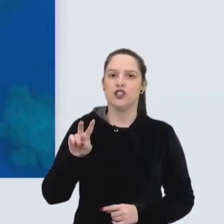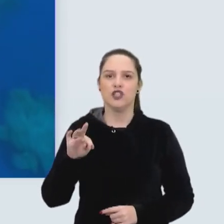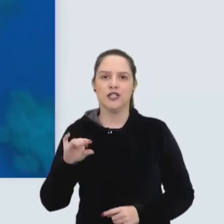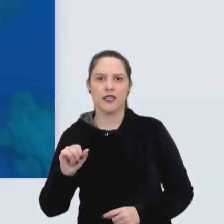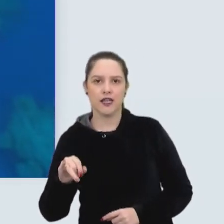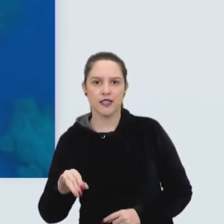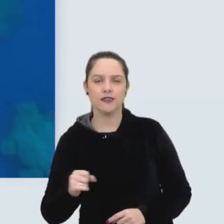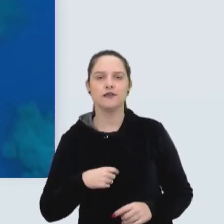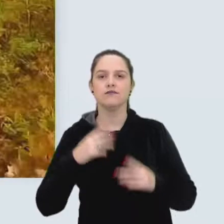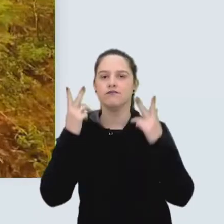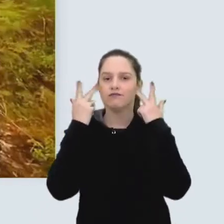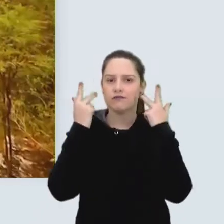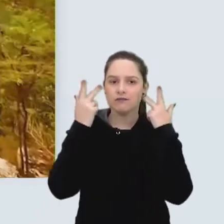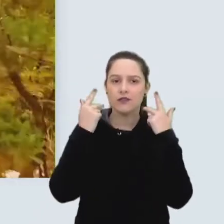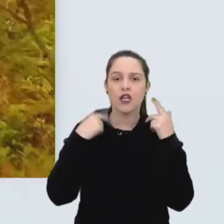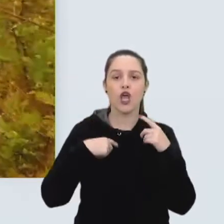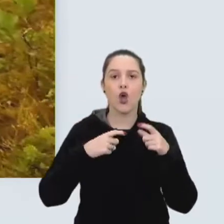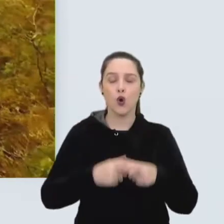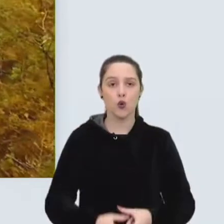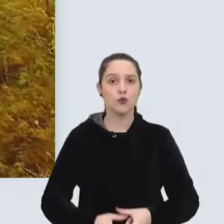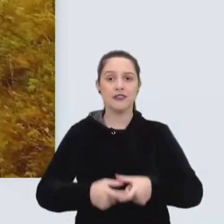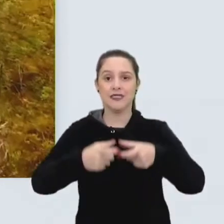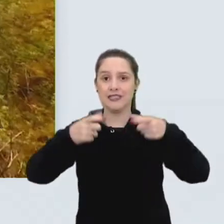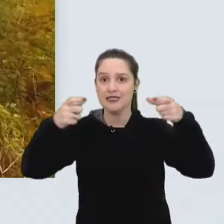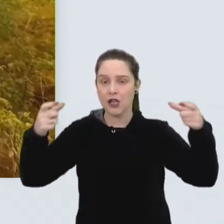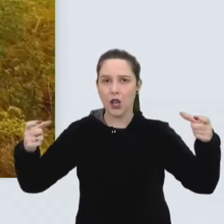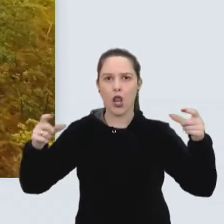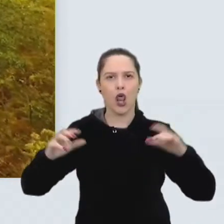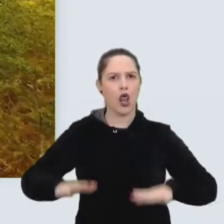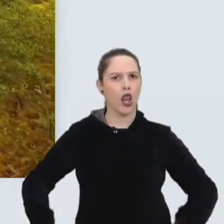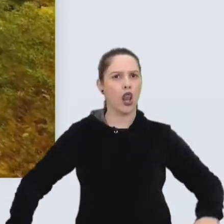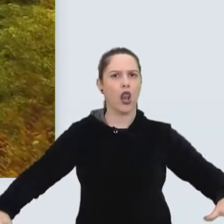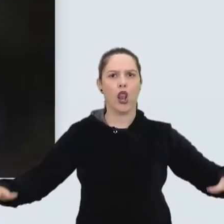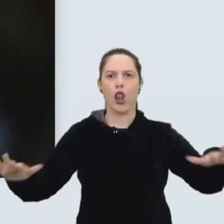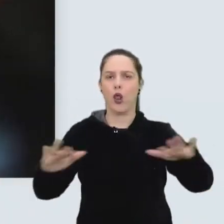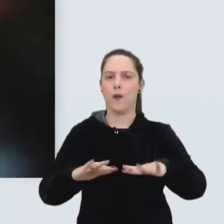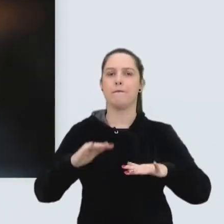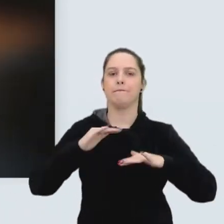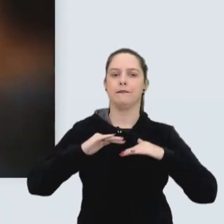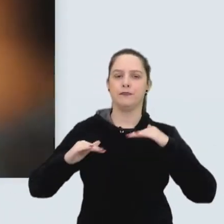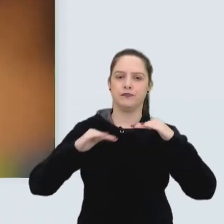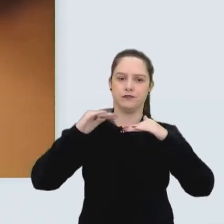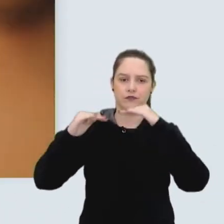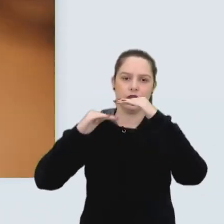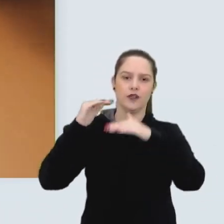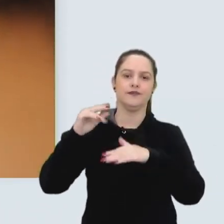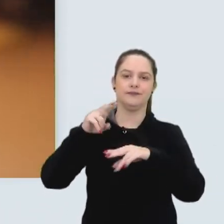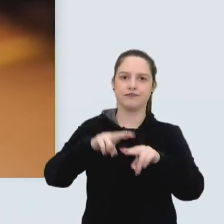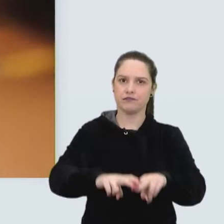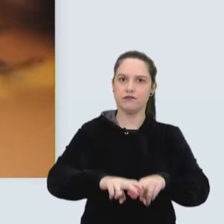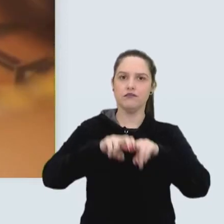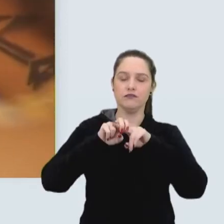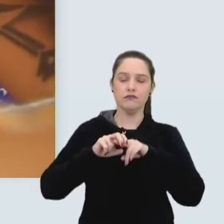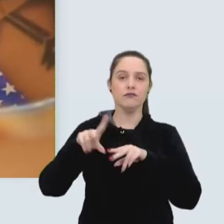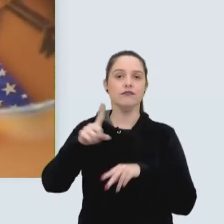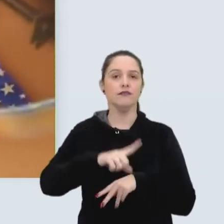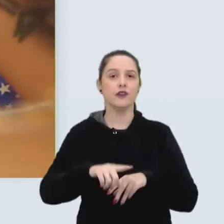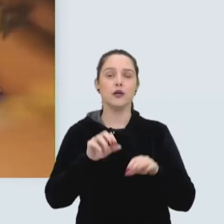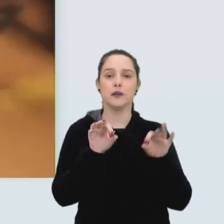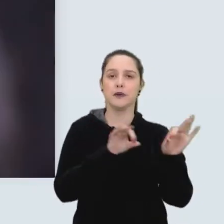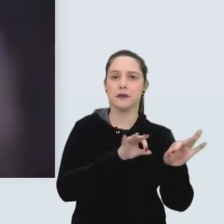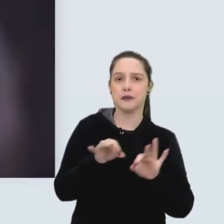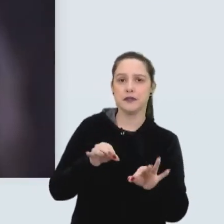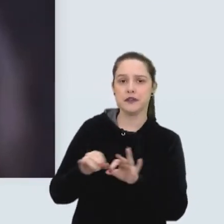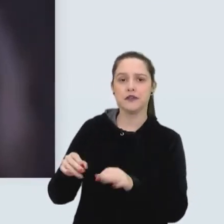para um país com tamanha biodiversidade e potencial de desenvolvimento. Por isso, da próxima vez que você se deparar com uma